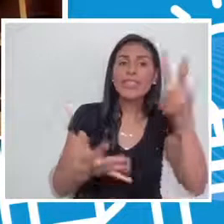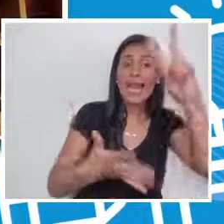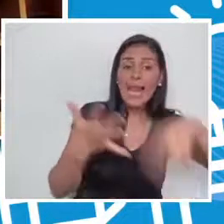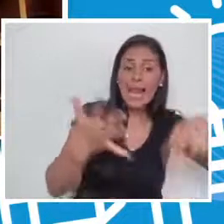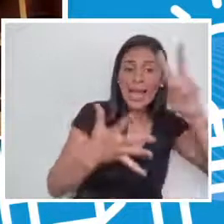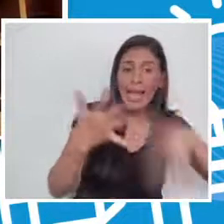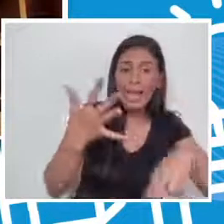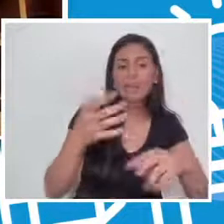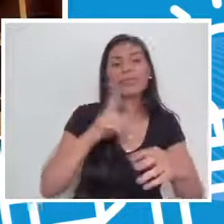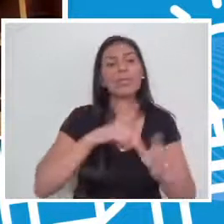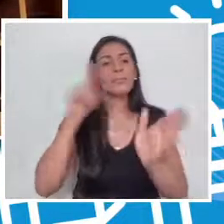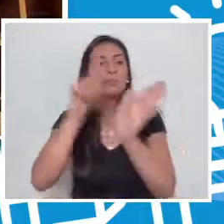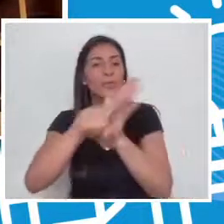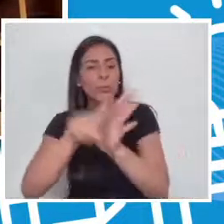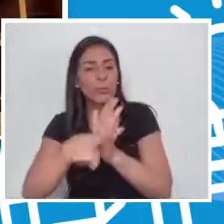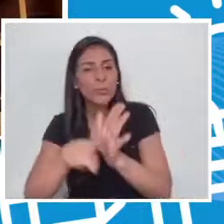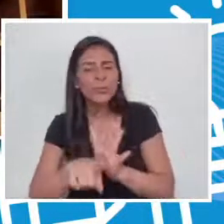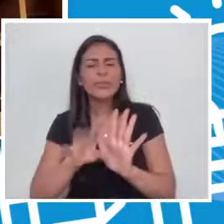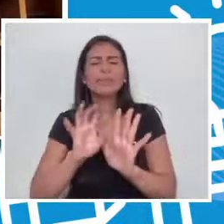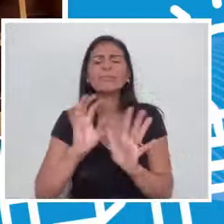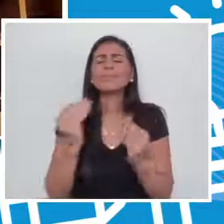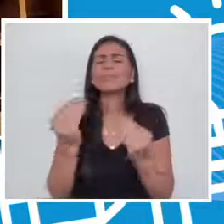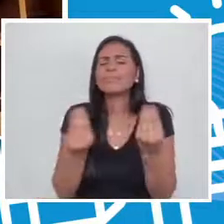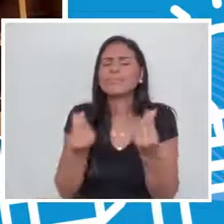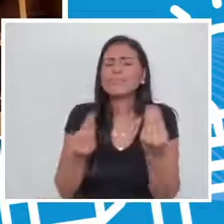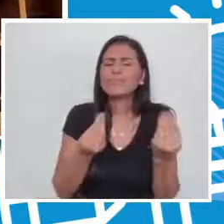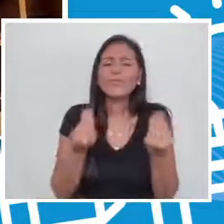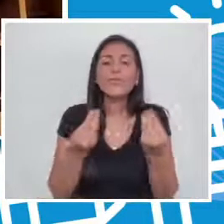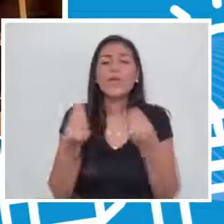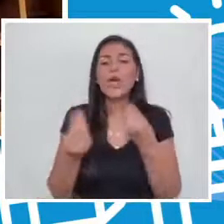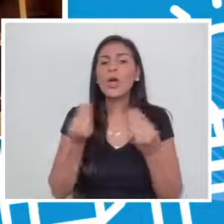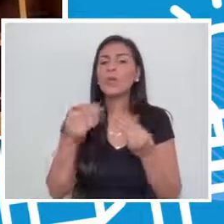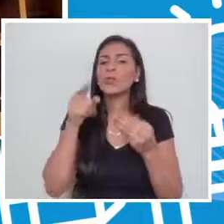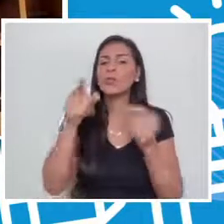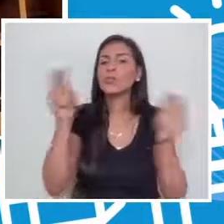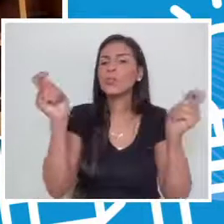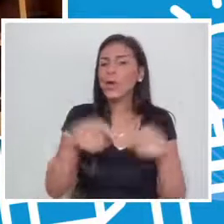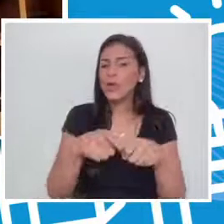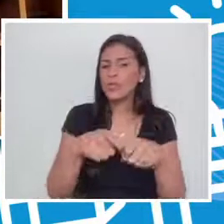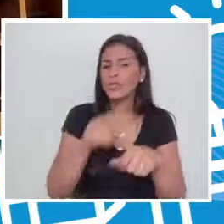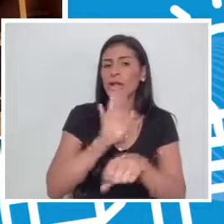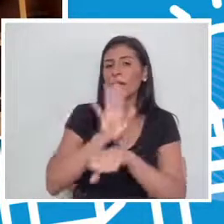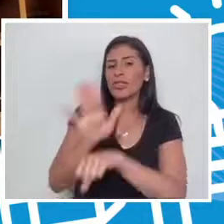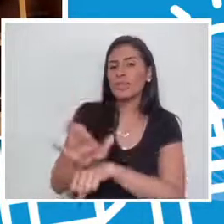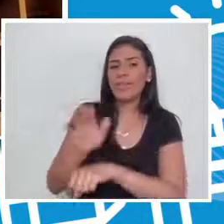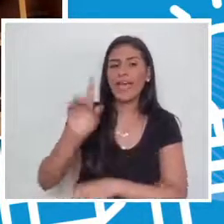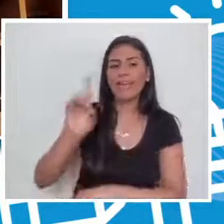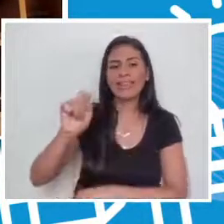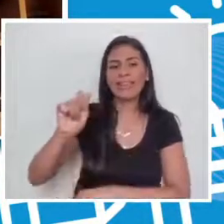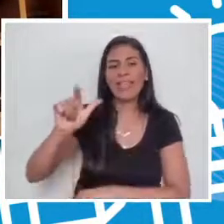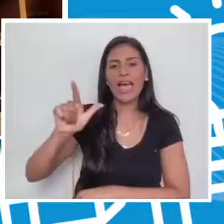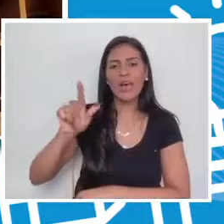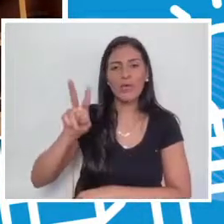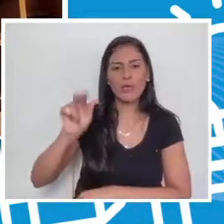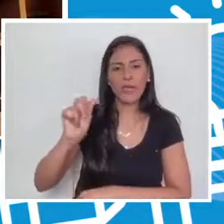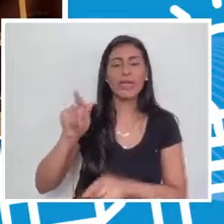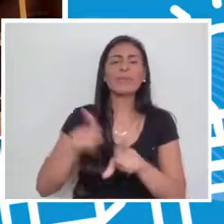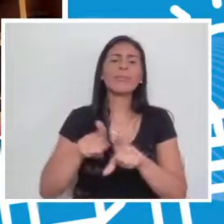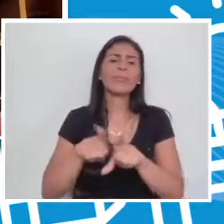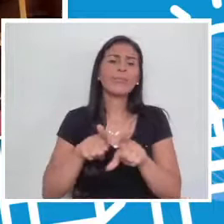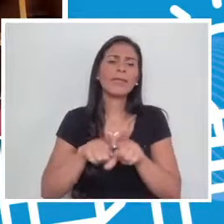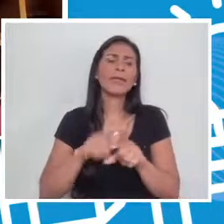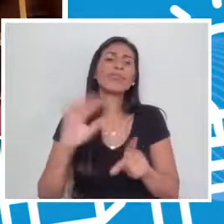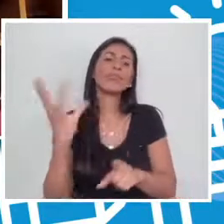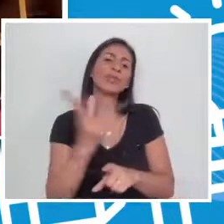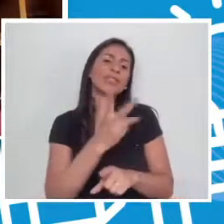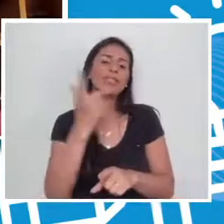O que você pode ajudar a gente a pensar? Pode ajudar a Dalva e o conjunto dos nossos ouvintes. Queria só falar